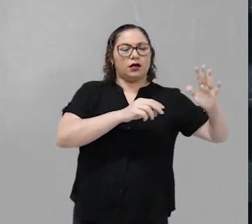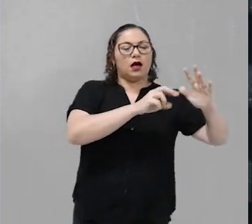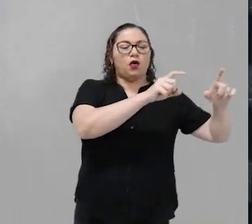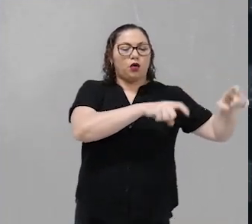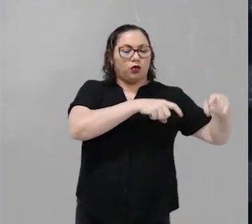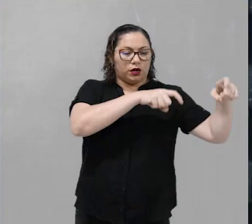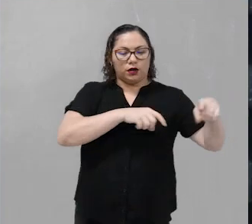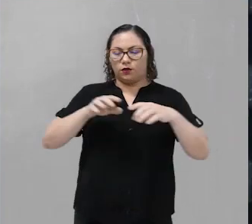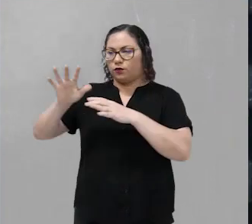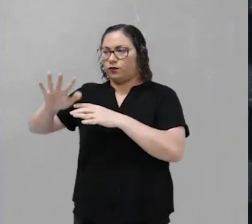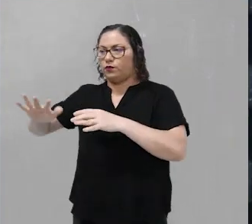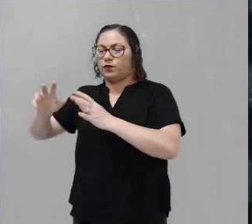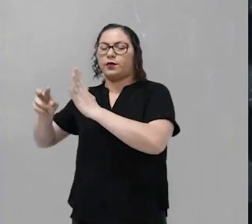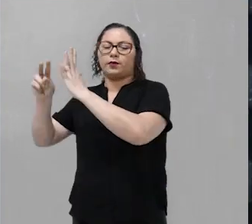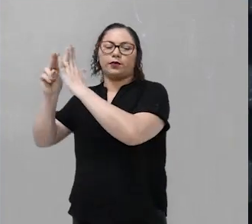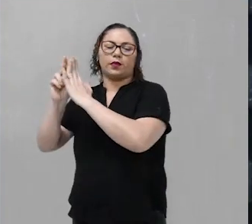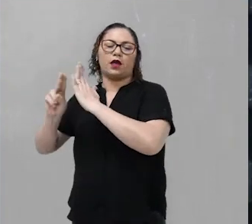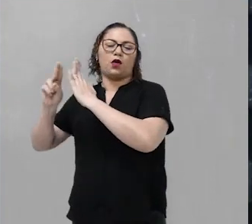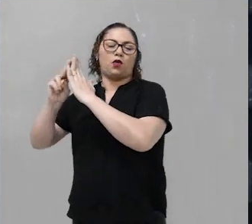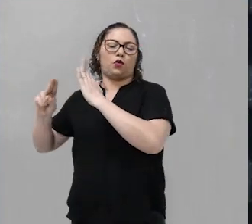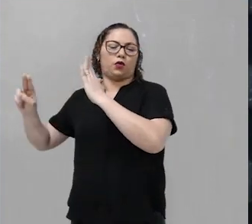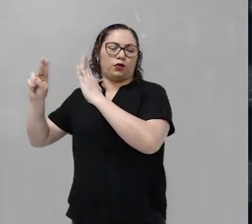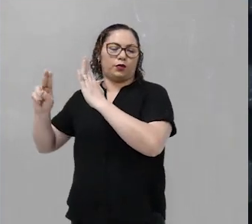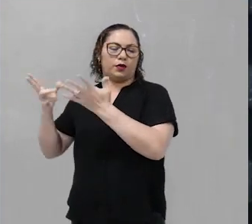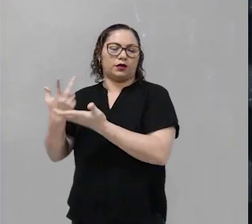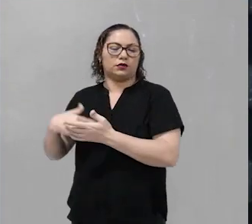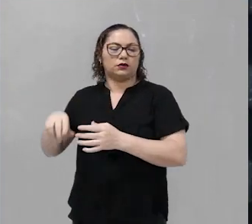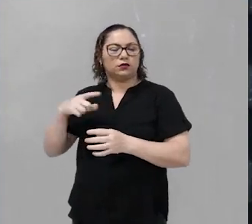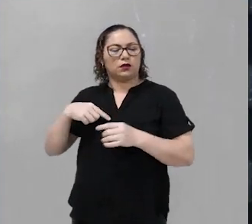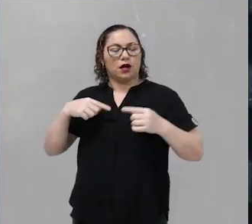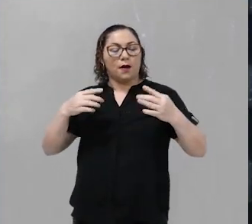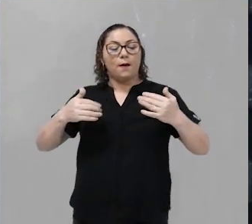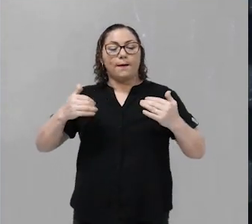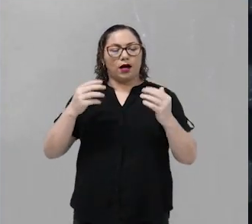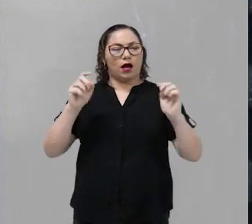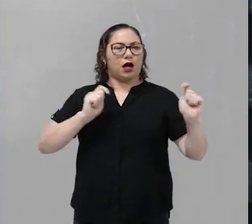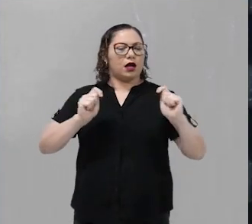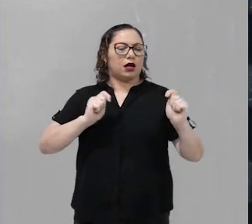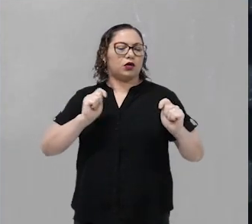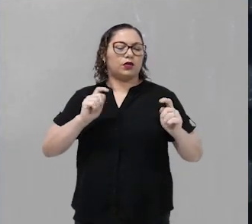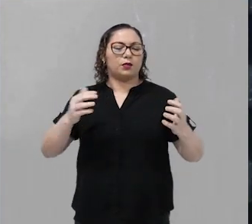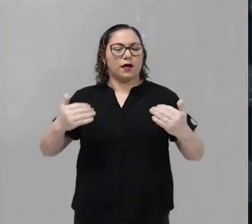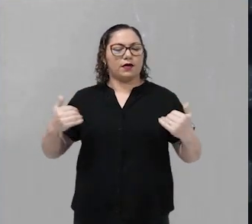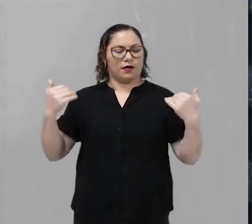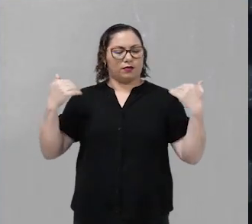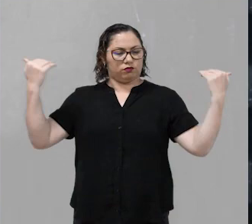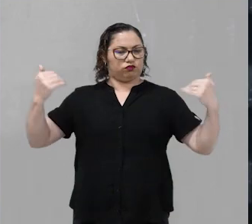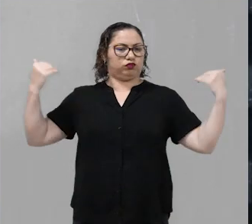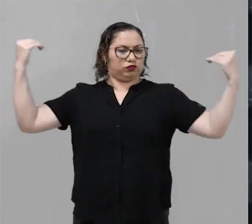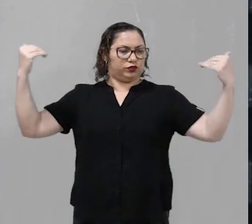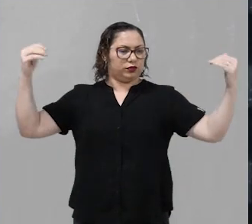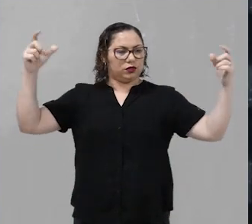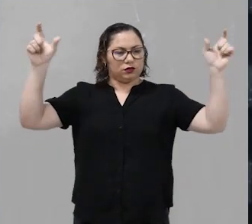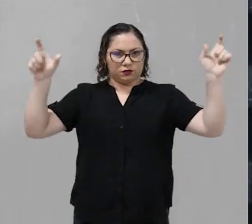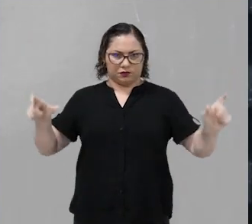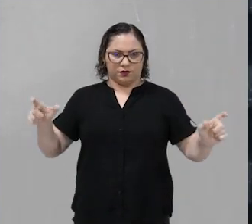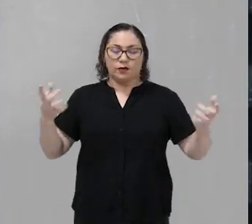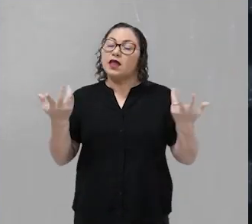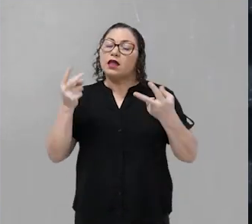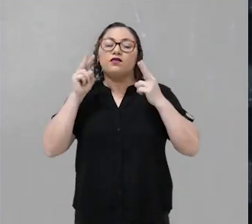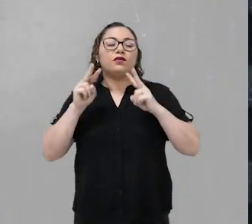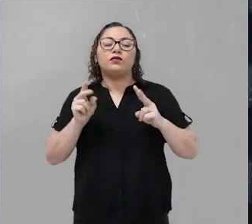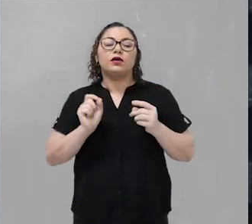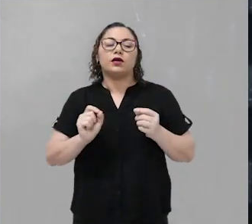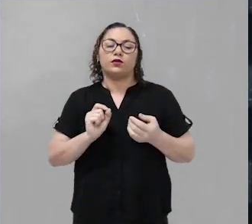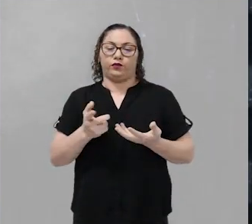urbano, e as atividades econômicas que são mais importantes em cada um deles, certo? Então vamos dar uma olhada aqui, vamos lá, vamos